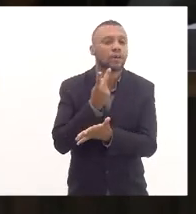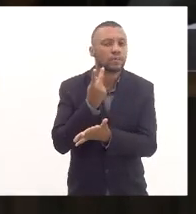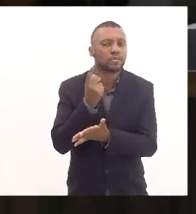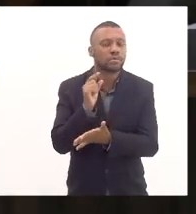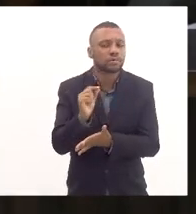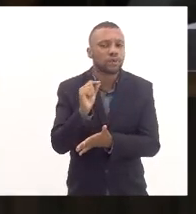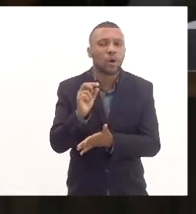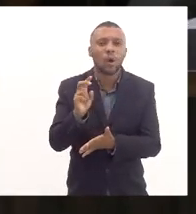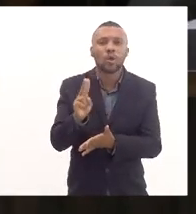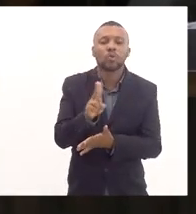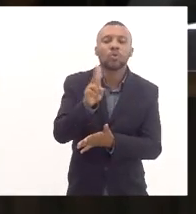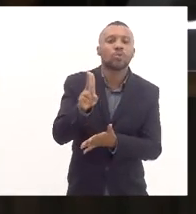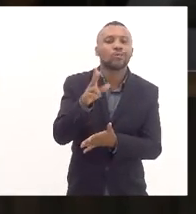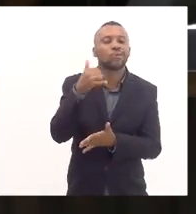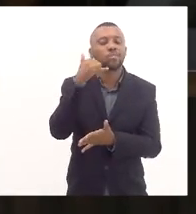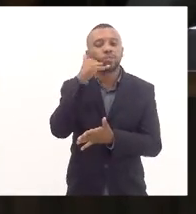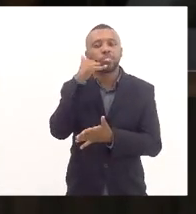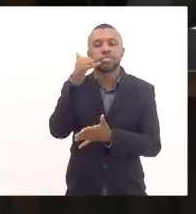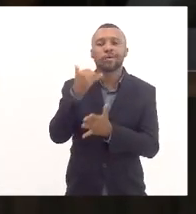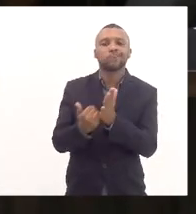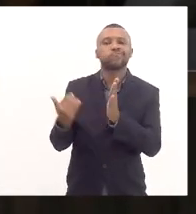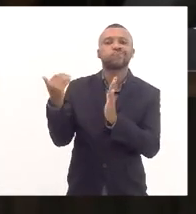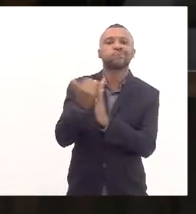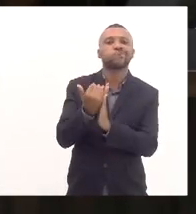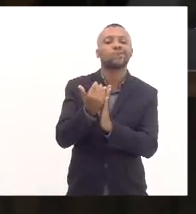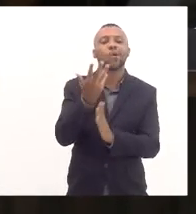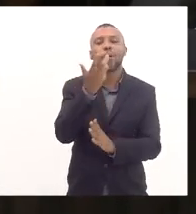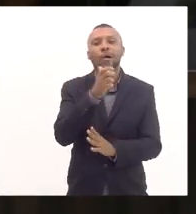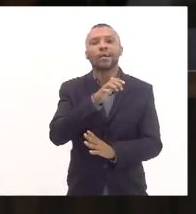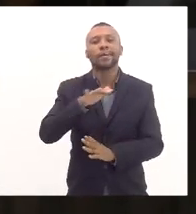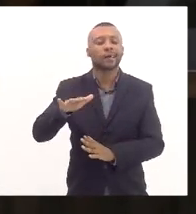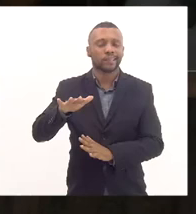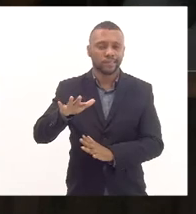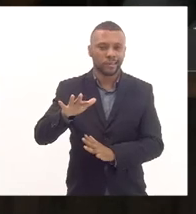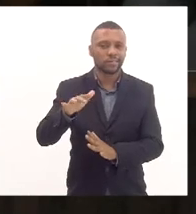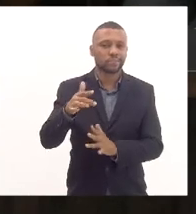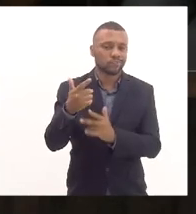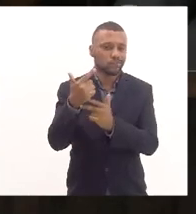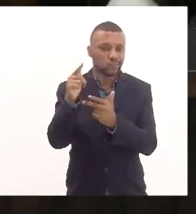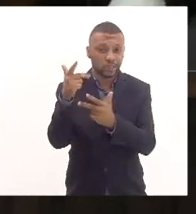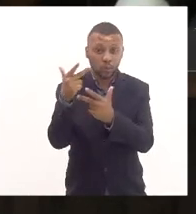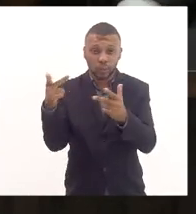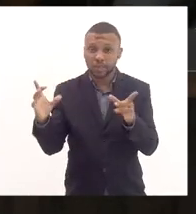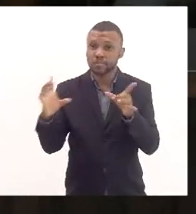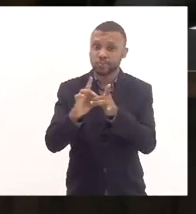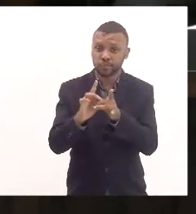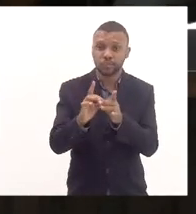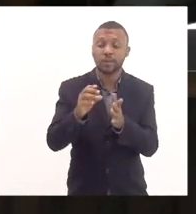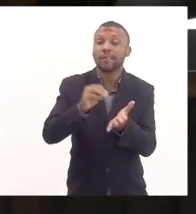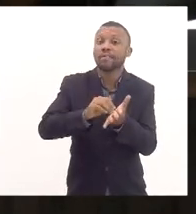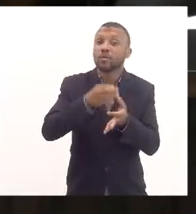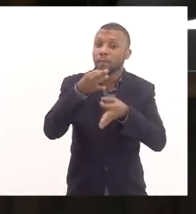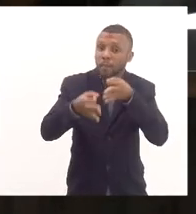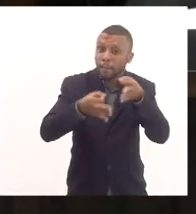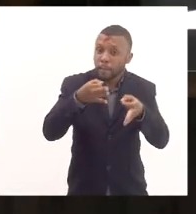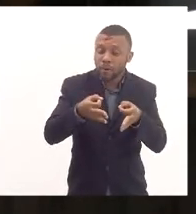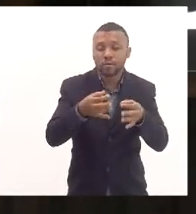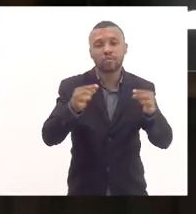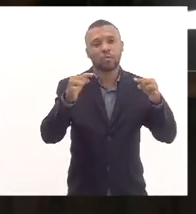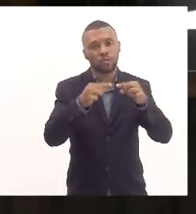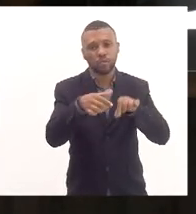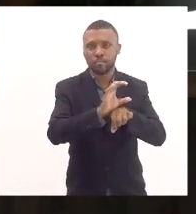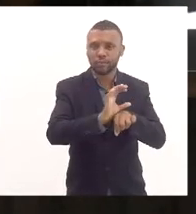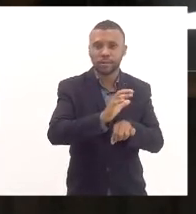uso excessivo de Tais aparelhos por crianças dá outras providências por parte da comissão de condição de tela condicionalidade com emenda